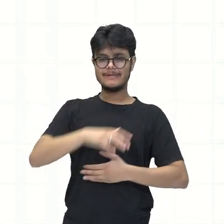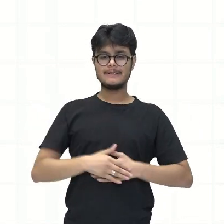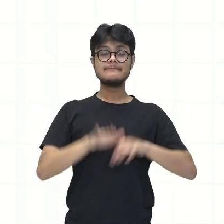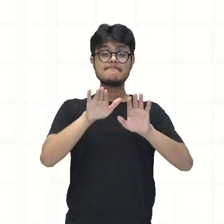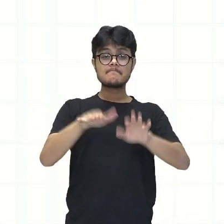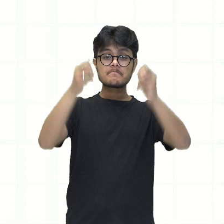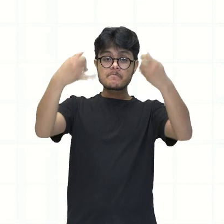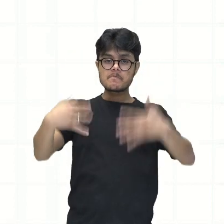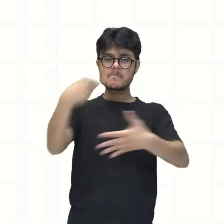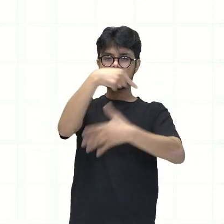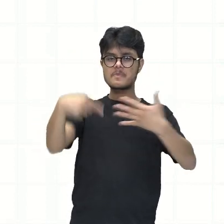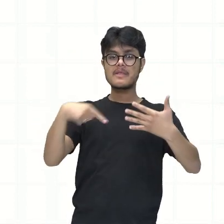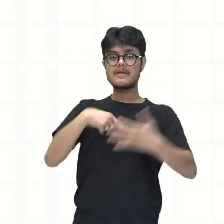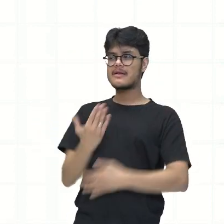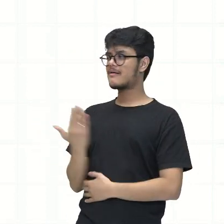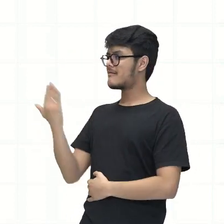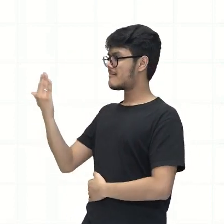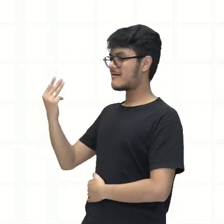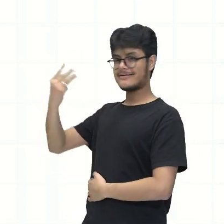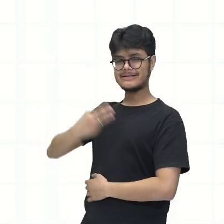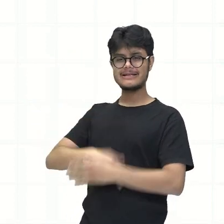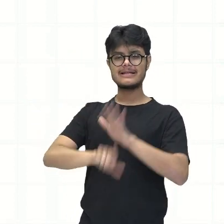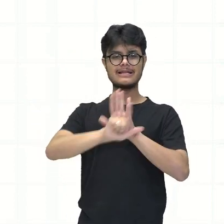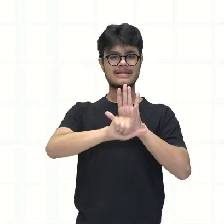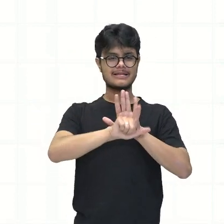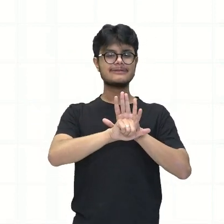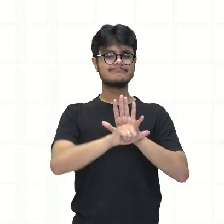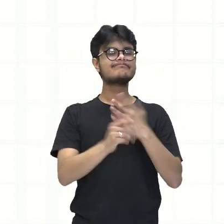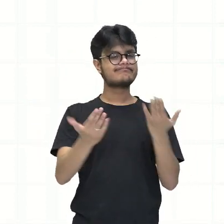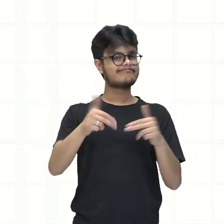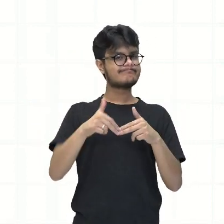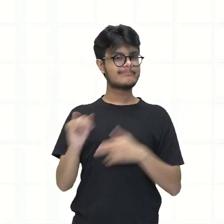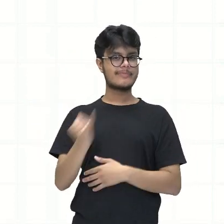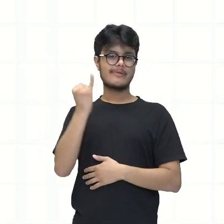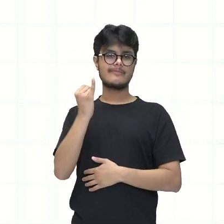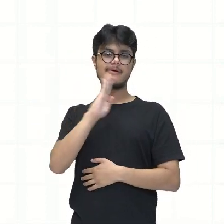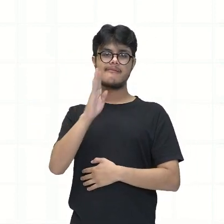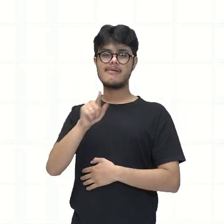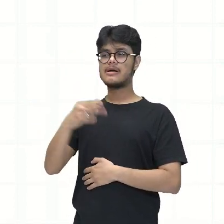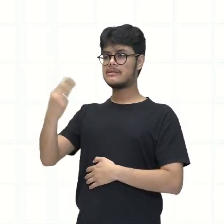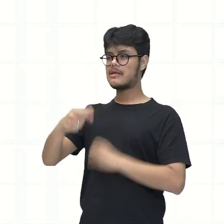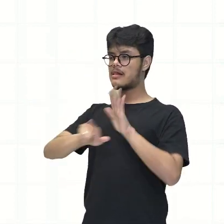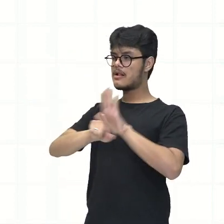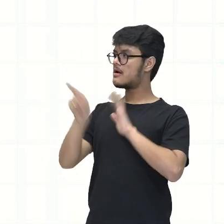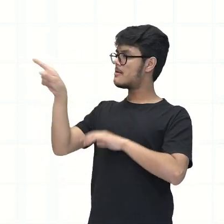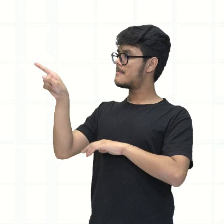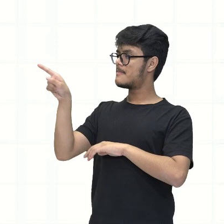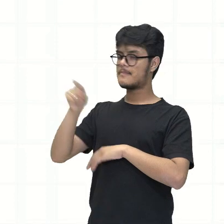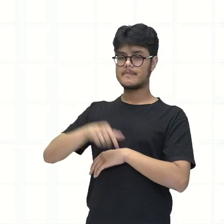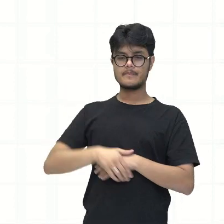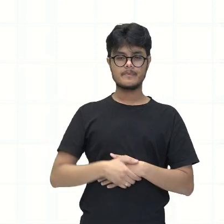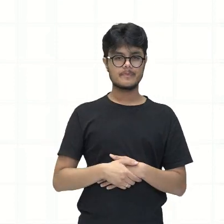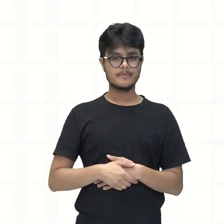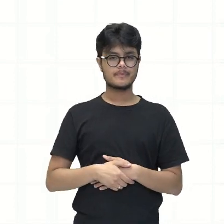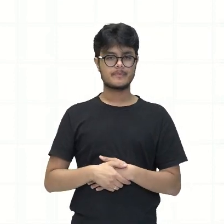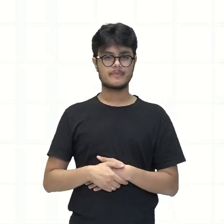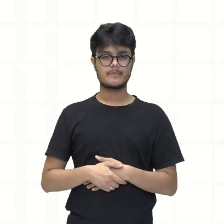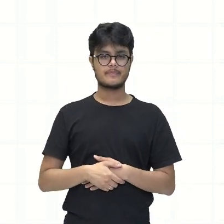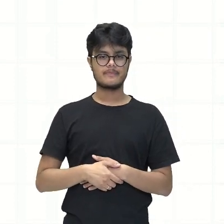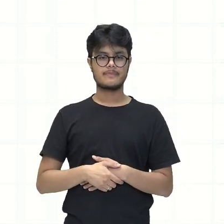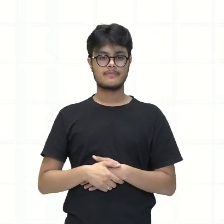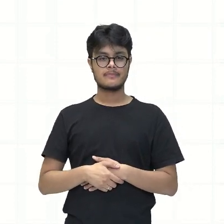temos esse zero absoluto como uma referência da terceira lei da